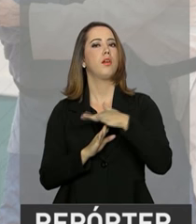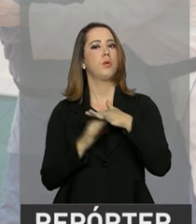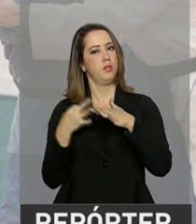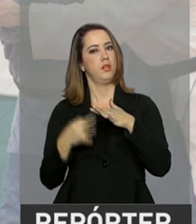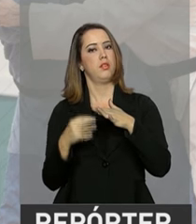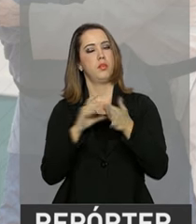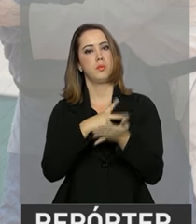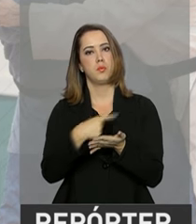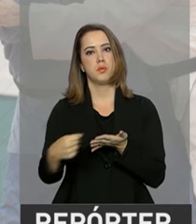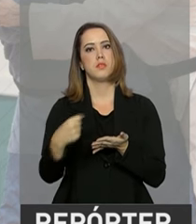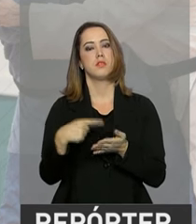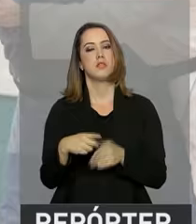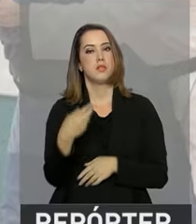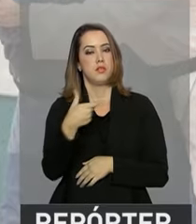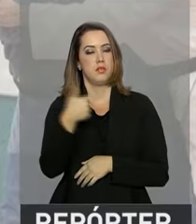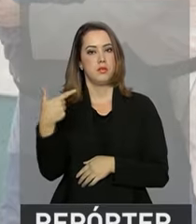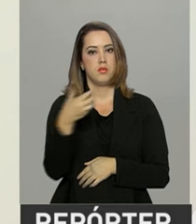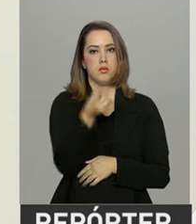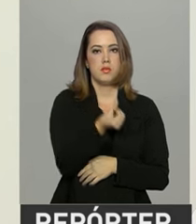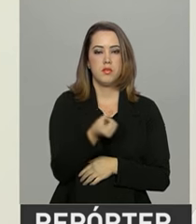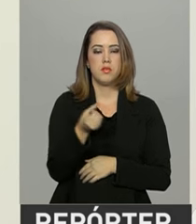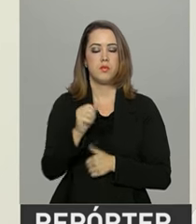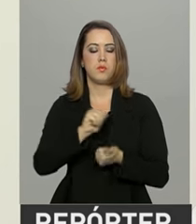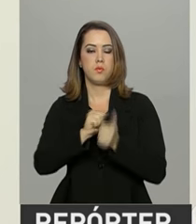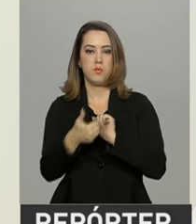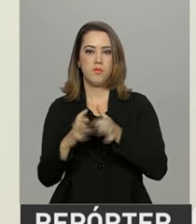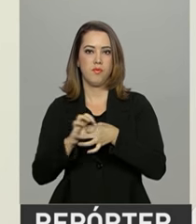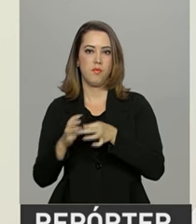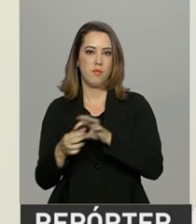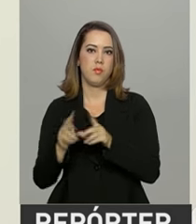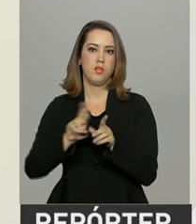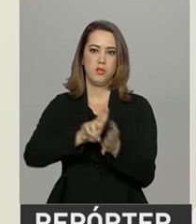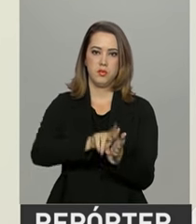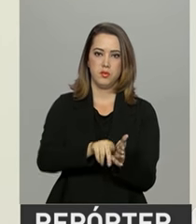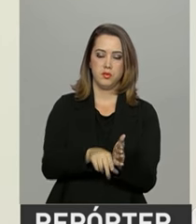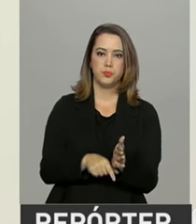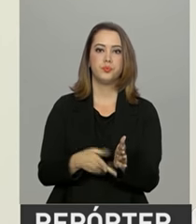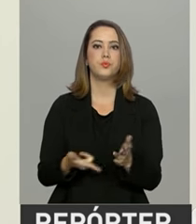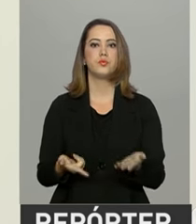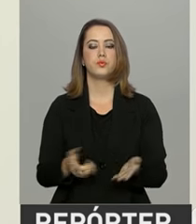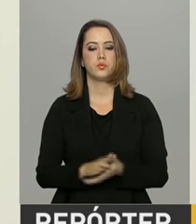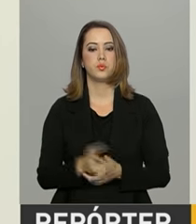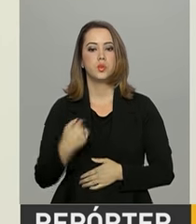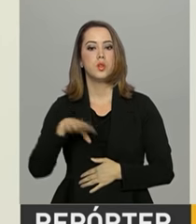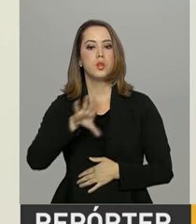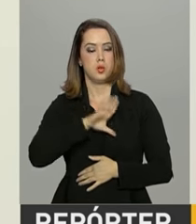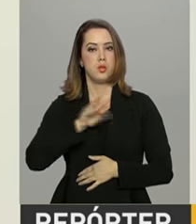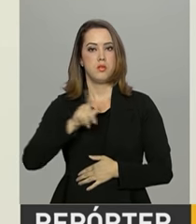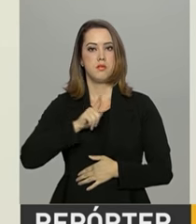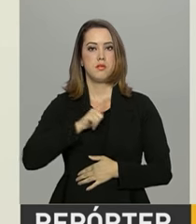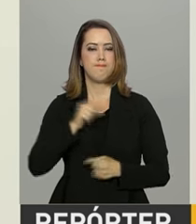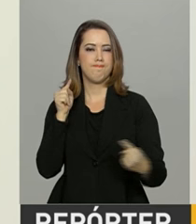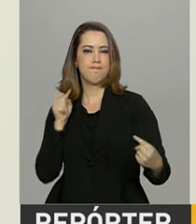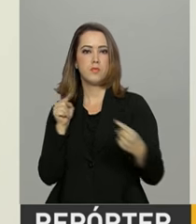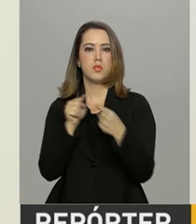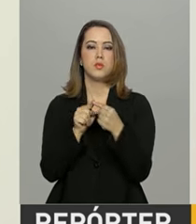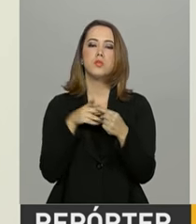26 modalidades olímpicas. Meta que é a de contribuirmos